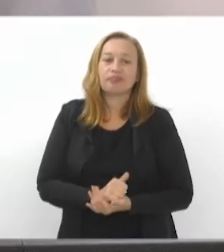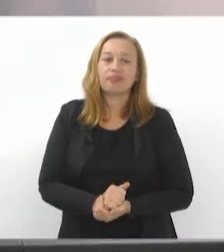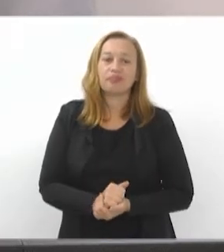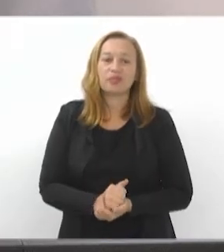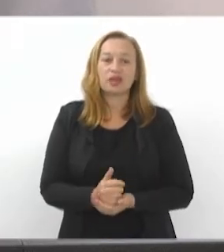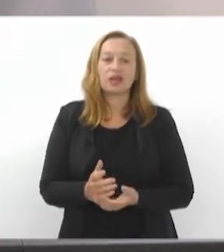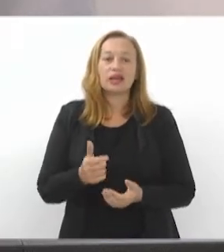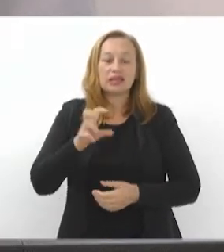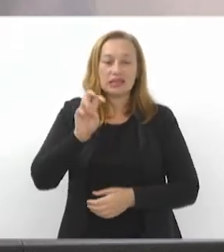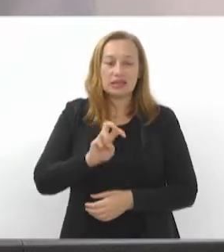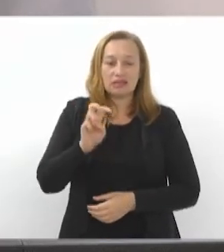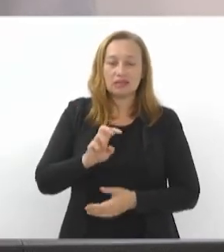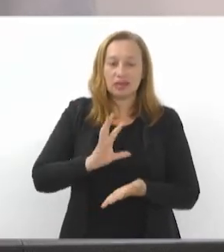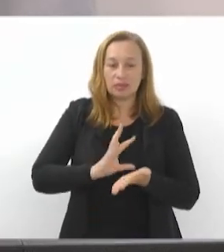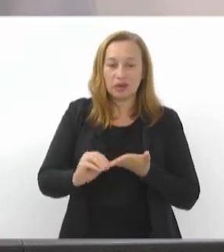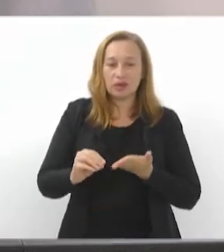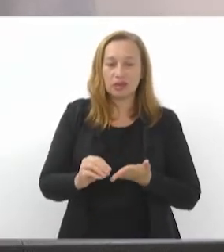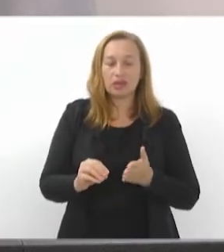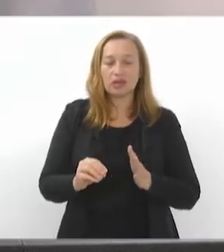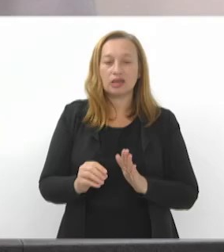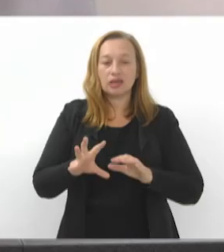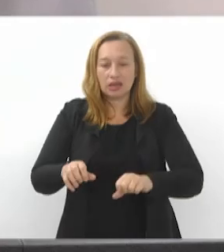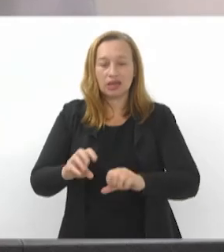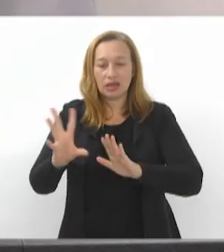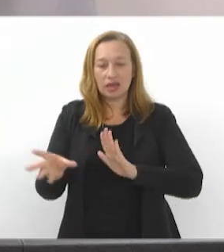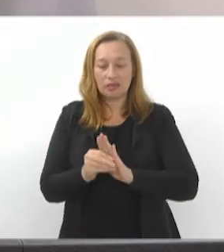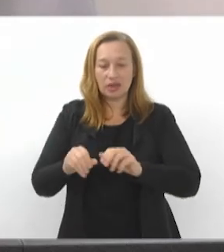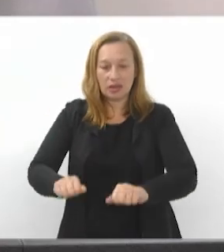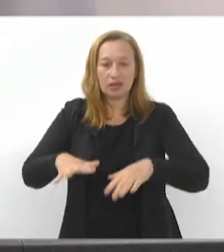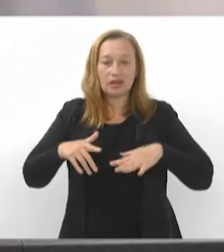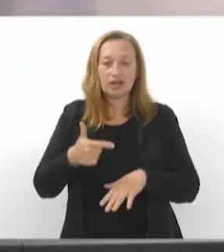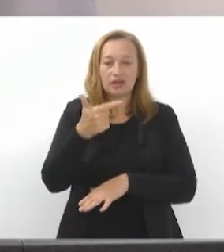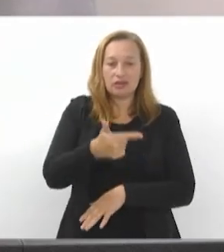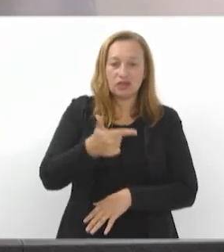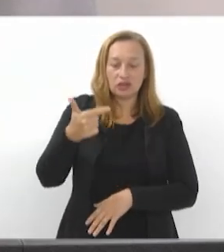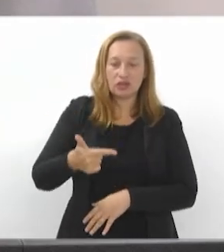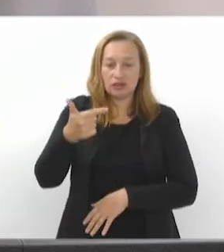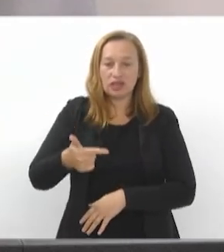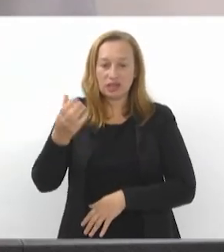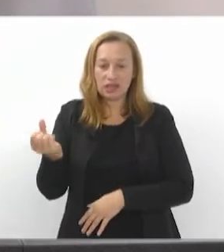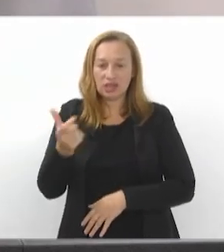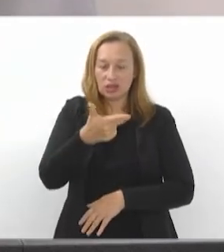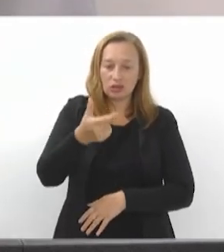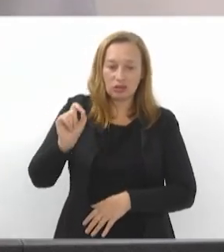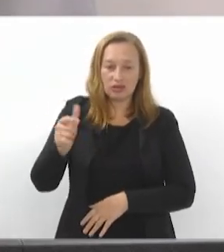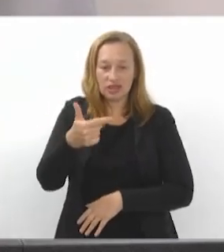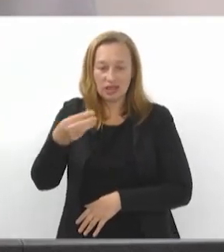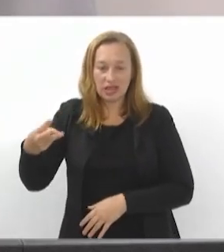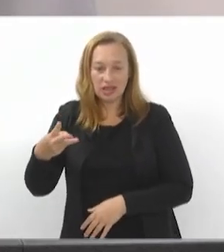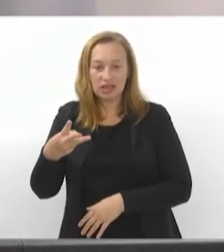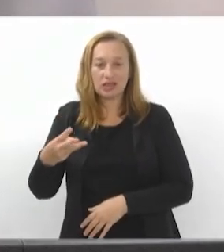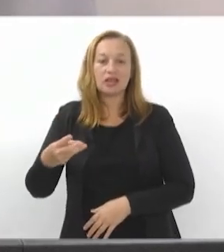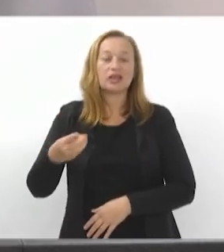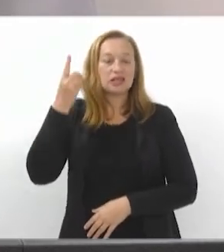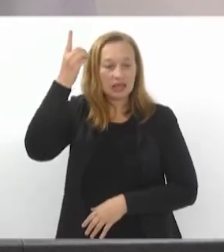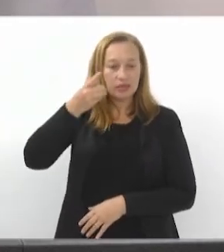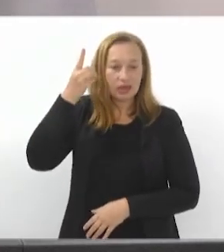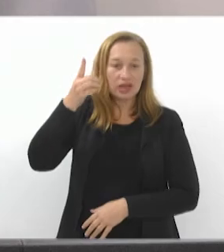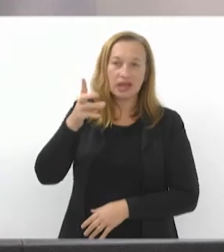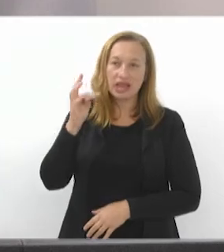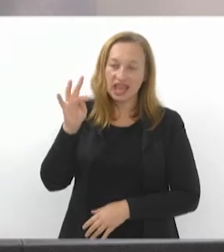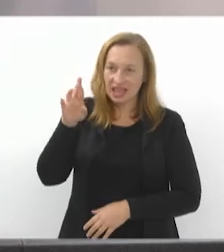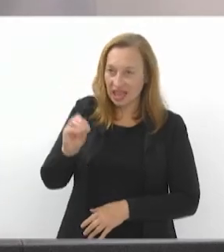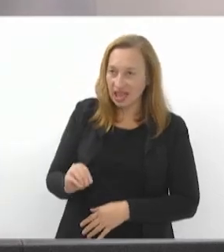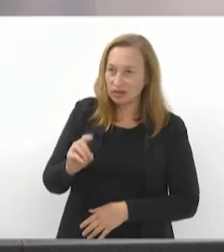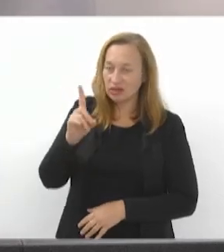Aprovados. 5 da pauta. Emendas de plenário ao projeto de lei 2226 de 2023, de autoria dos deputados Renato